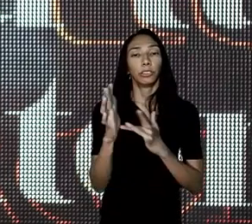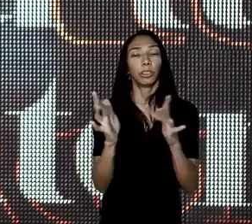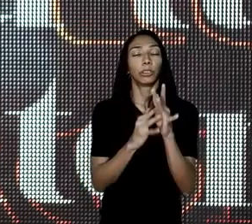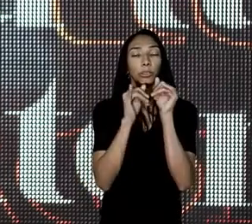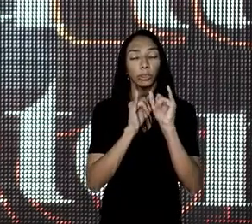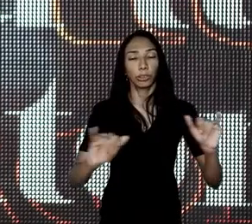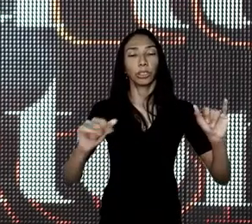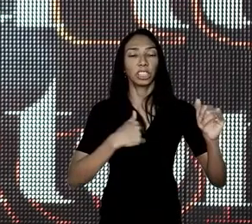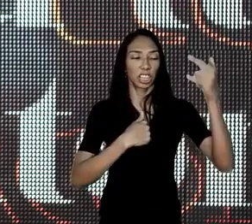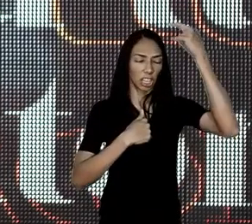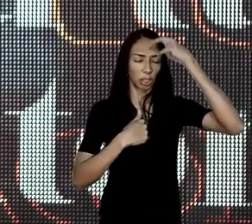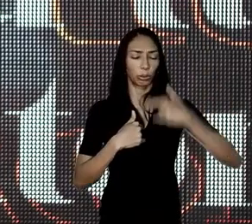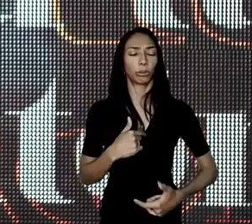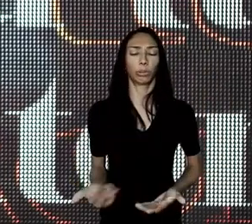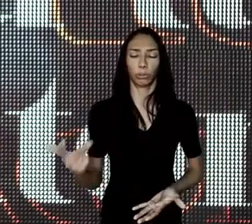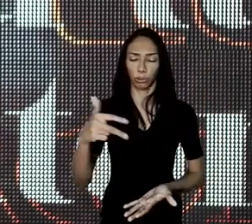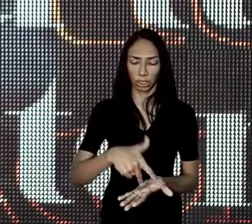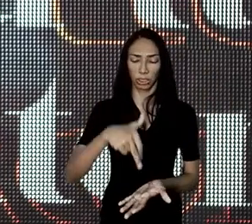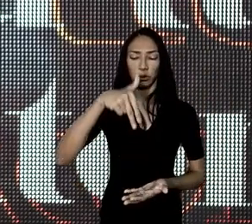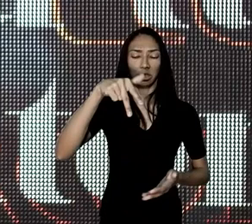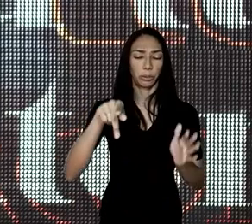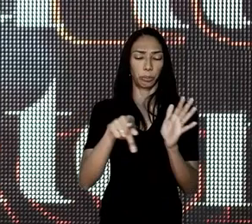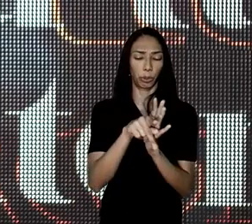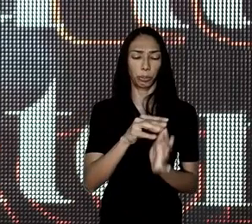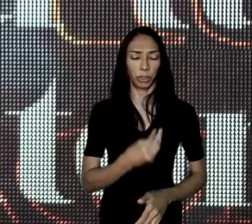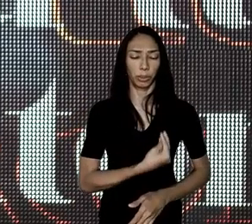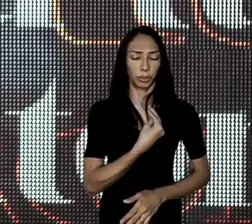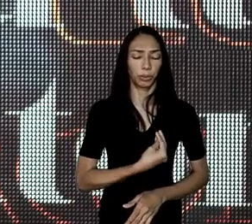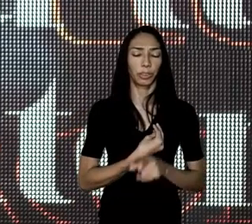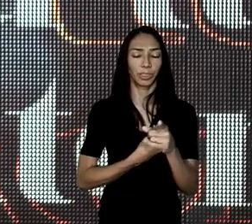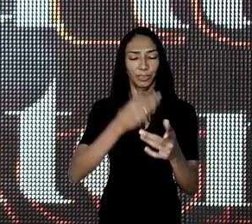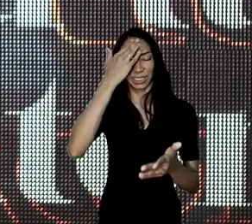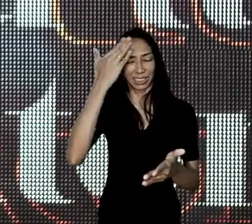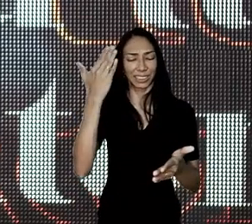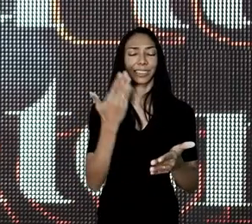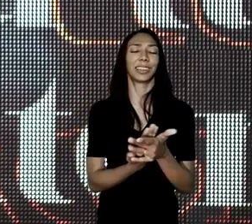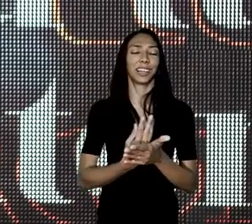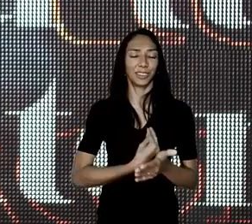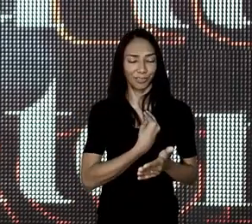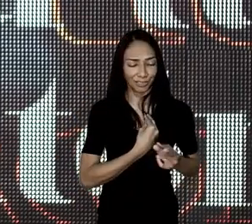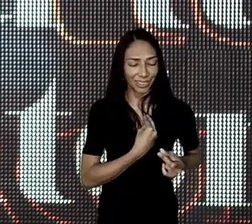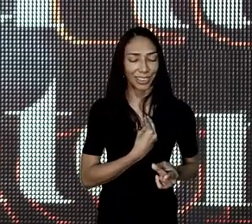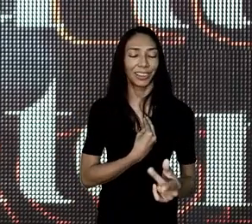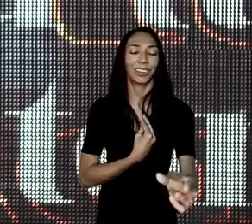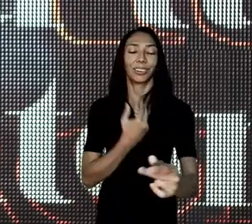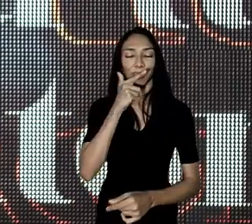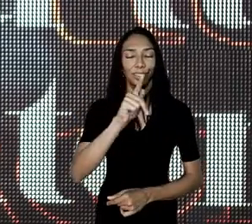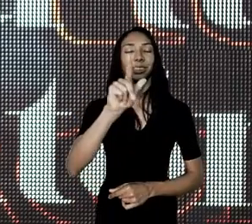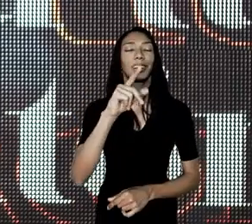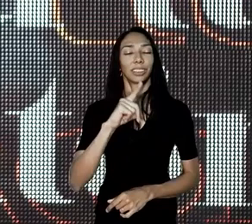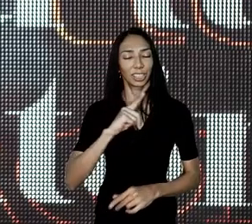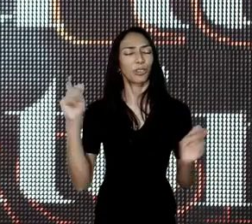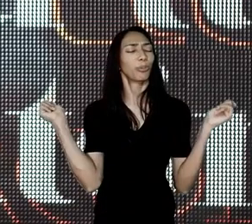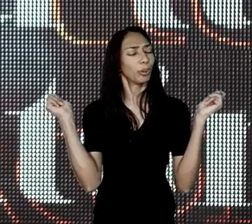vida. Aquele, quem crê em mim, ainda que morra, viverá. Há sempre uma chance, há sempre uma